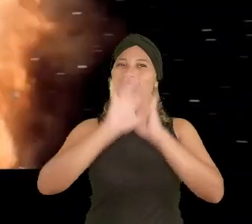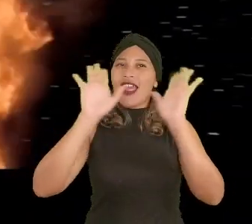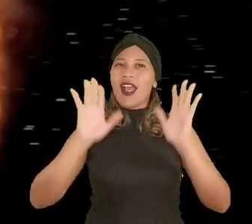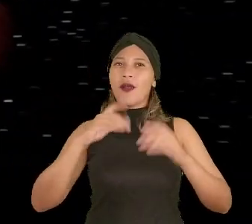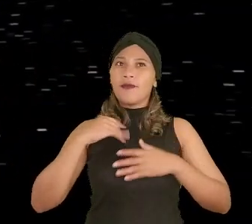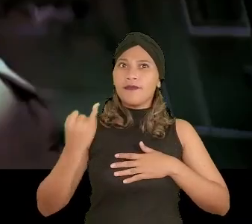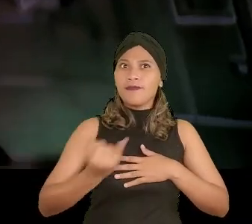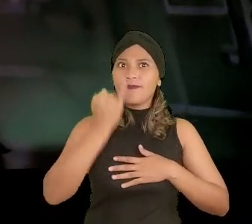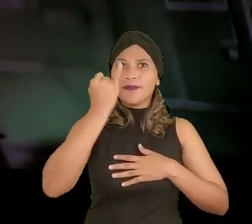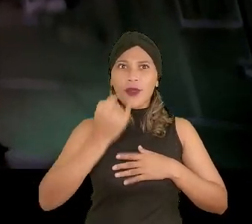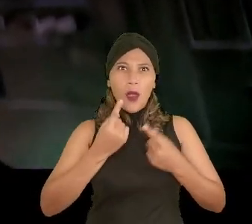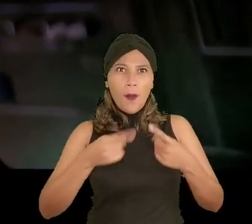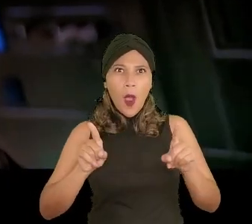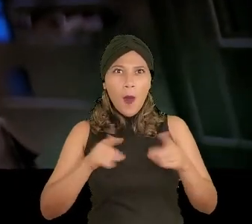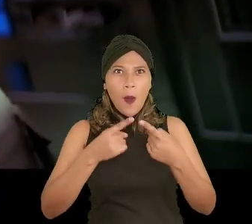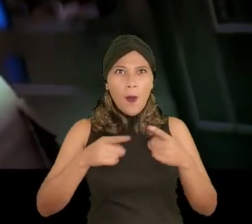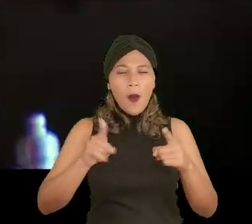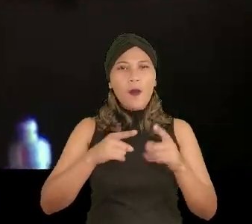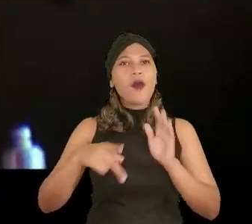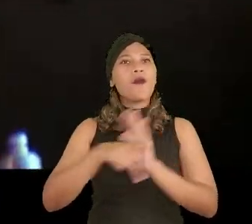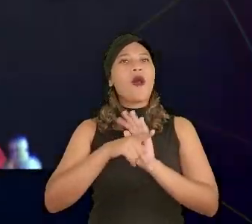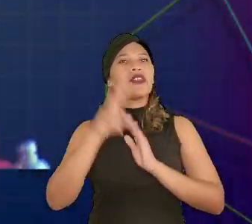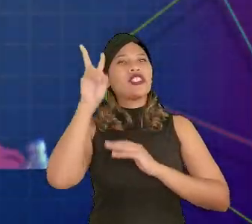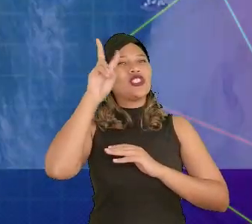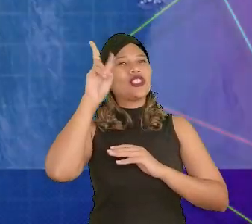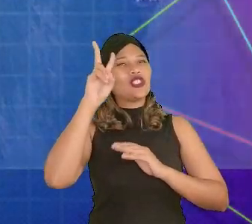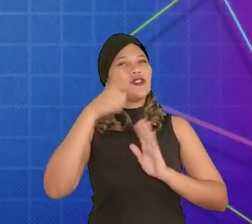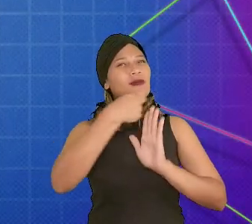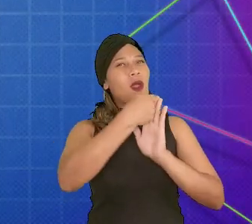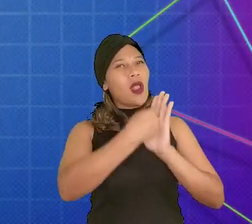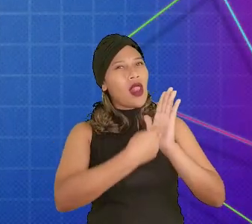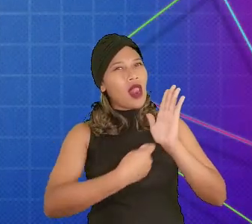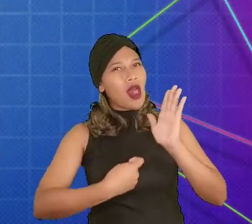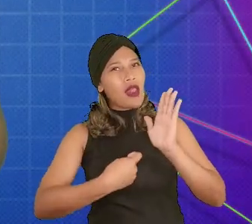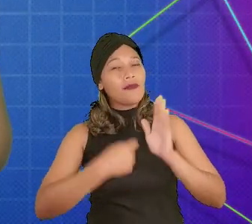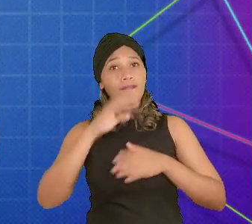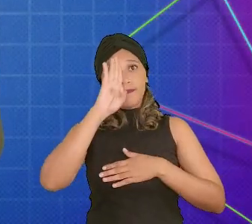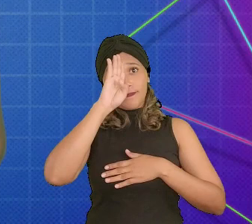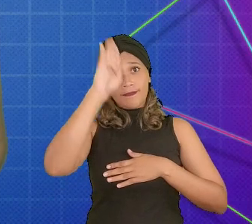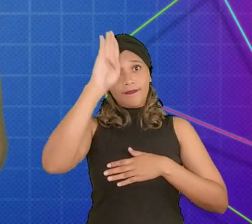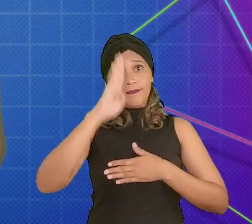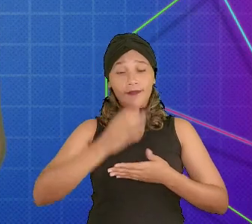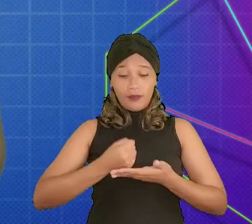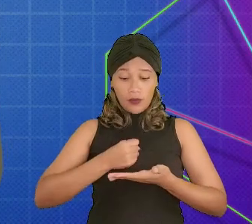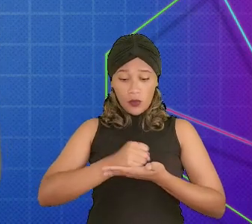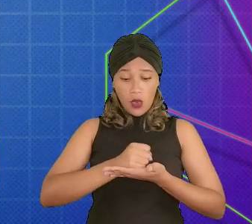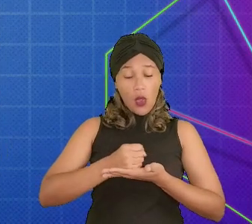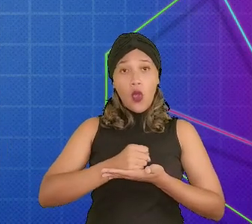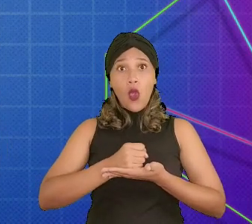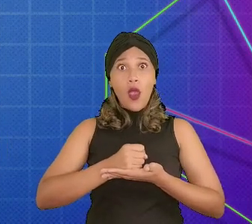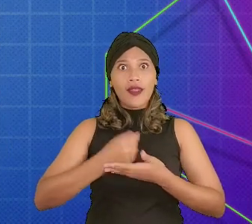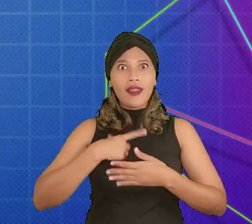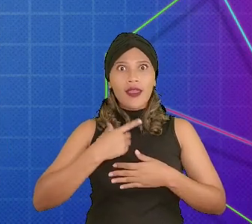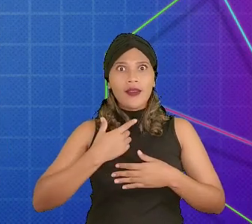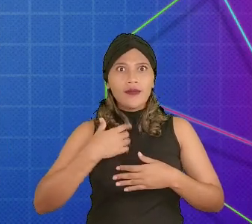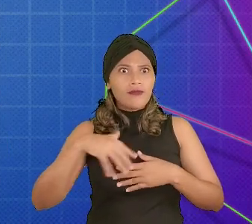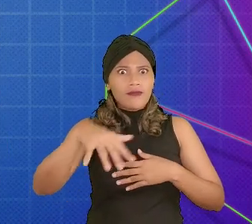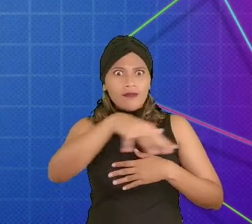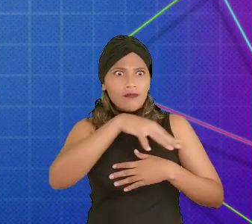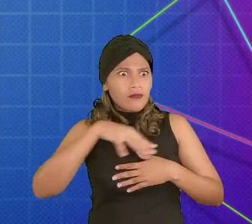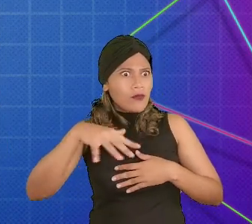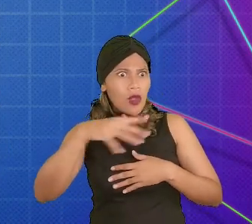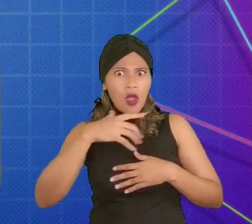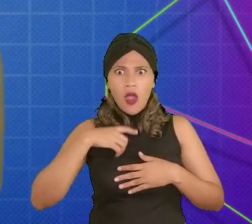a importância do som e da música para a construção de uma história. Principalmente nos games, onde os jogadores estão explorando